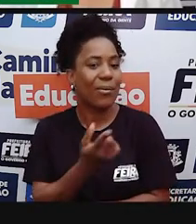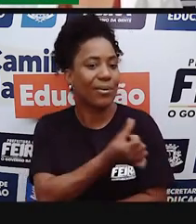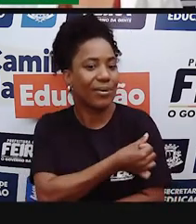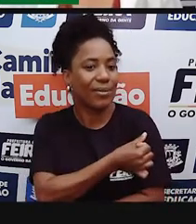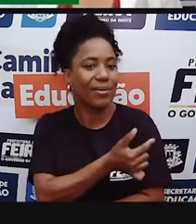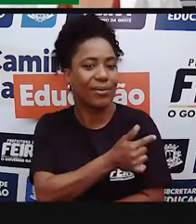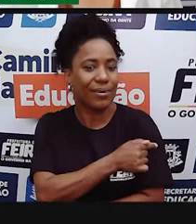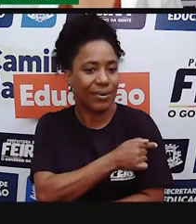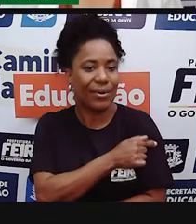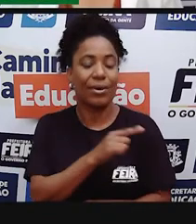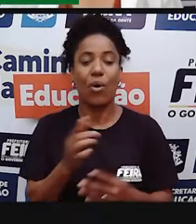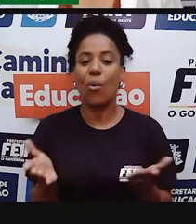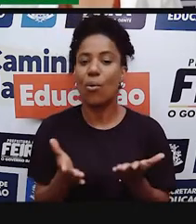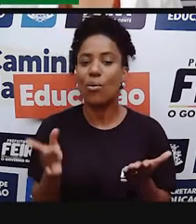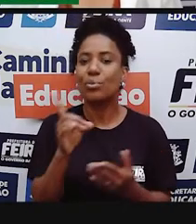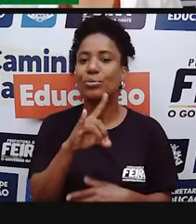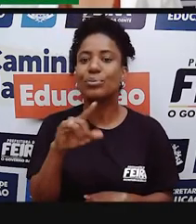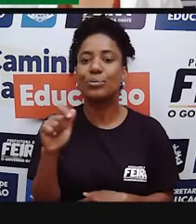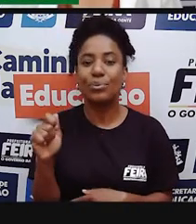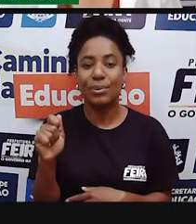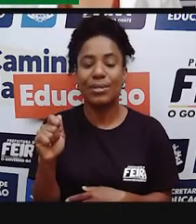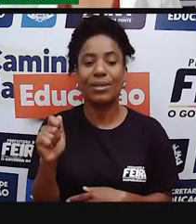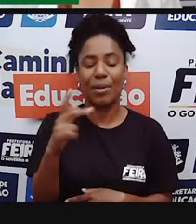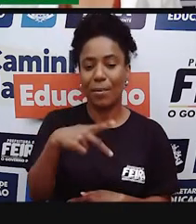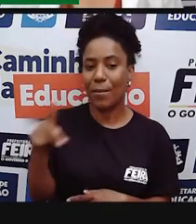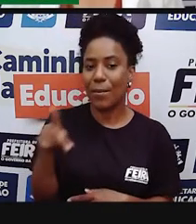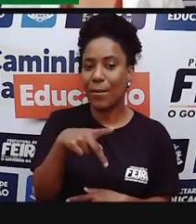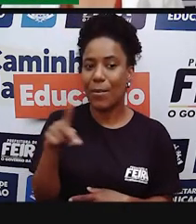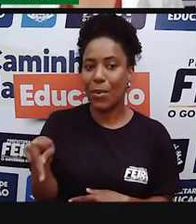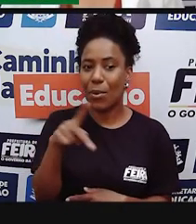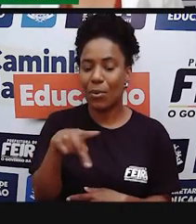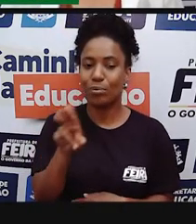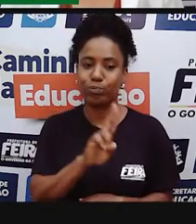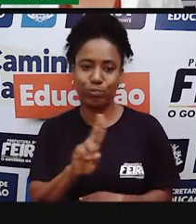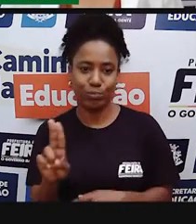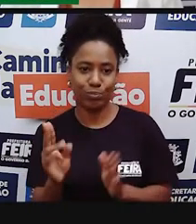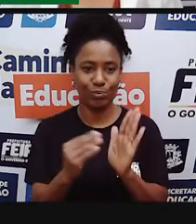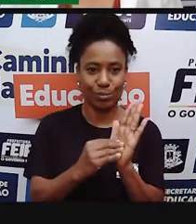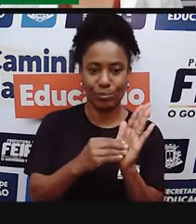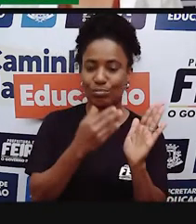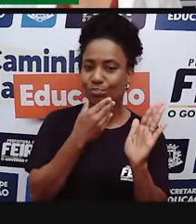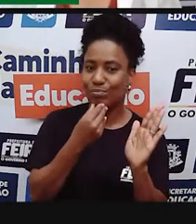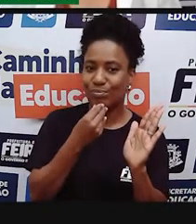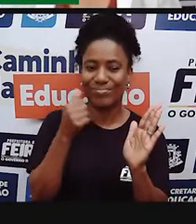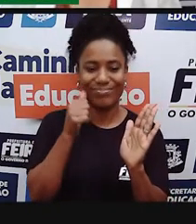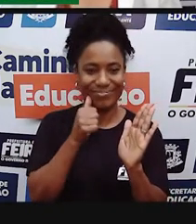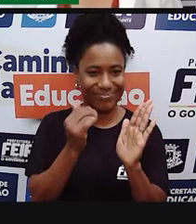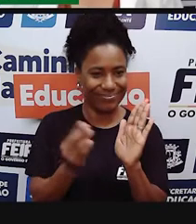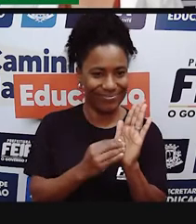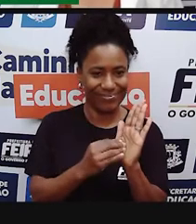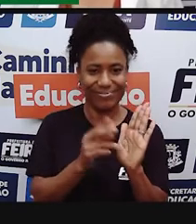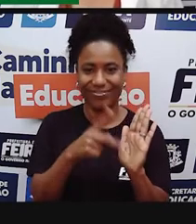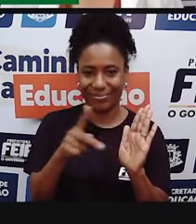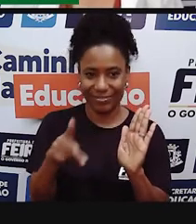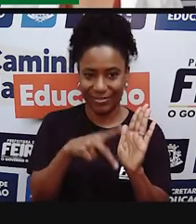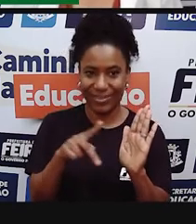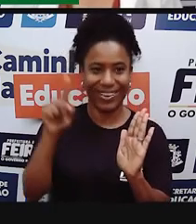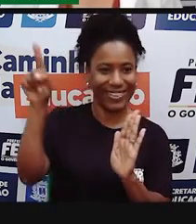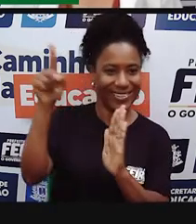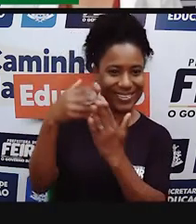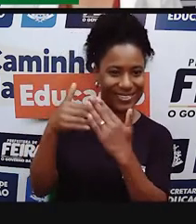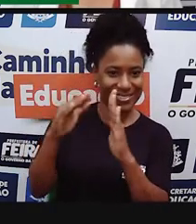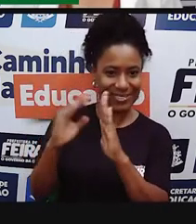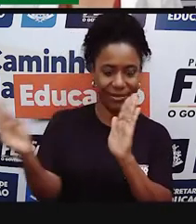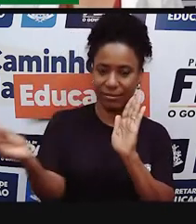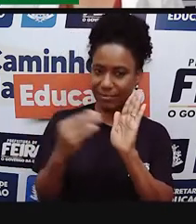desde a data de nos aula de hoje teacher o nome de seu professor ou sua professora da Escola onde você